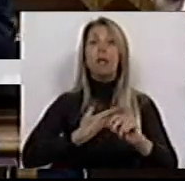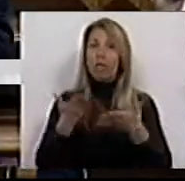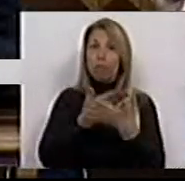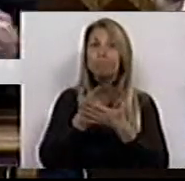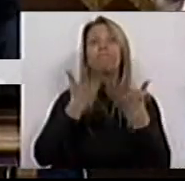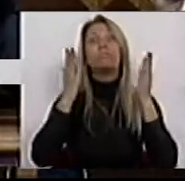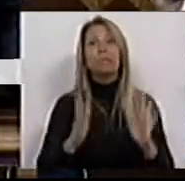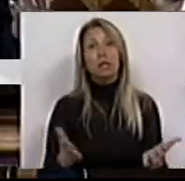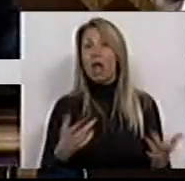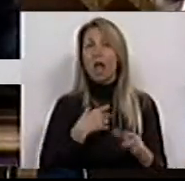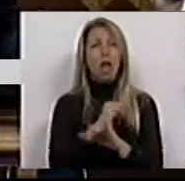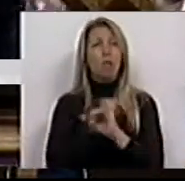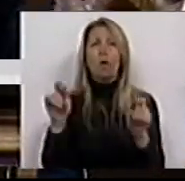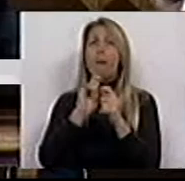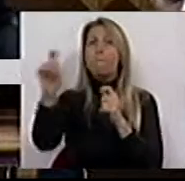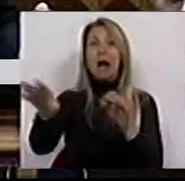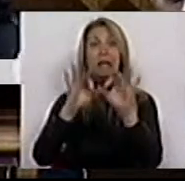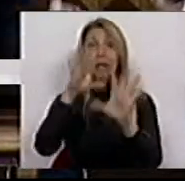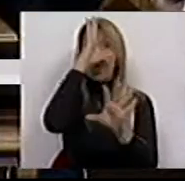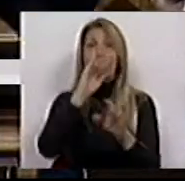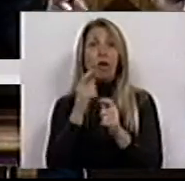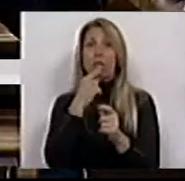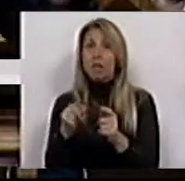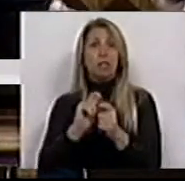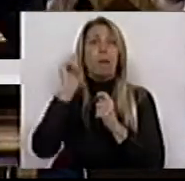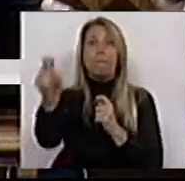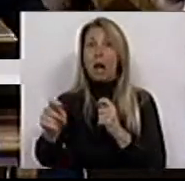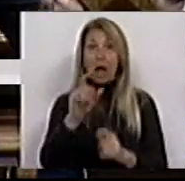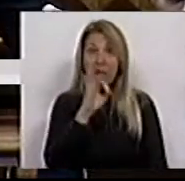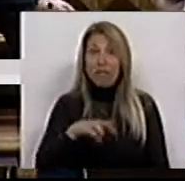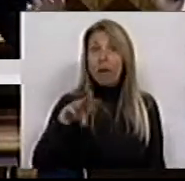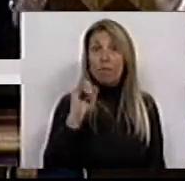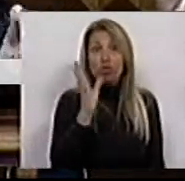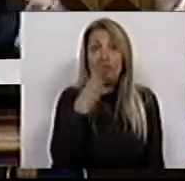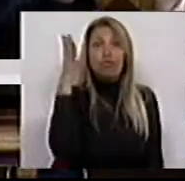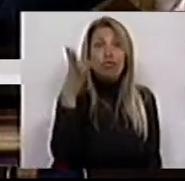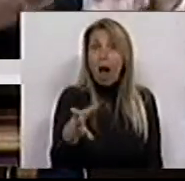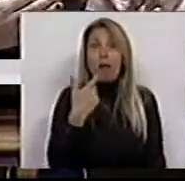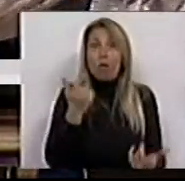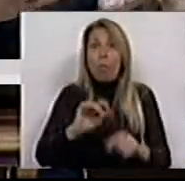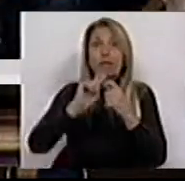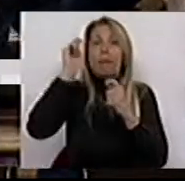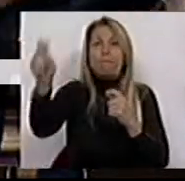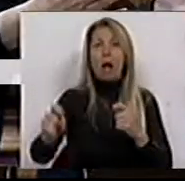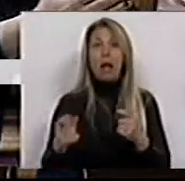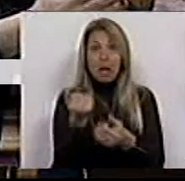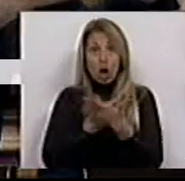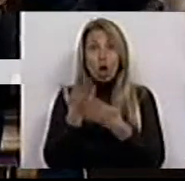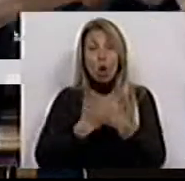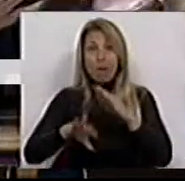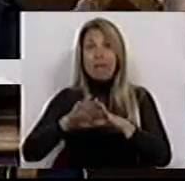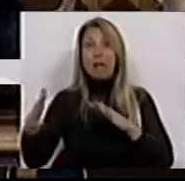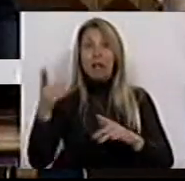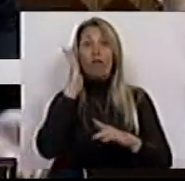forma que o Governo diz que é pagável. Ninguém. O FMI já o disse, não pode ser paga. Economistas de direita tiveram aqui numa